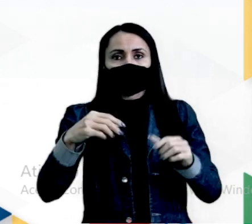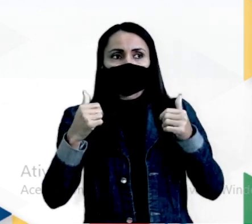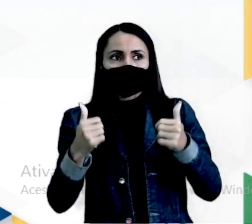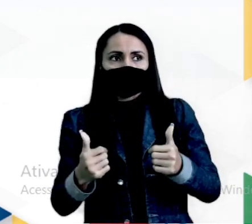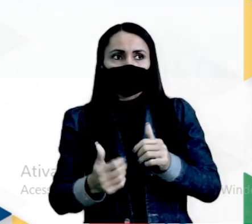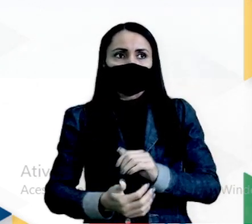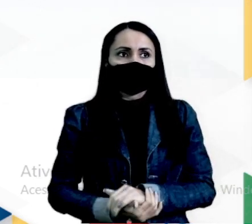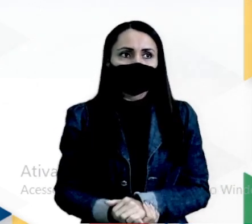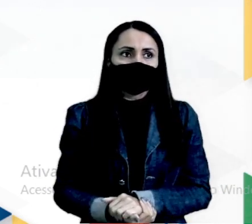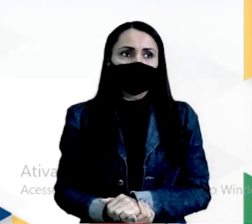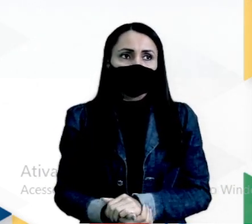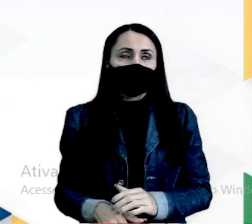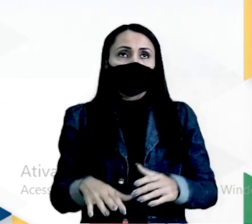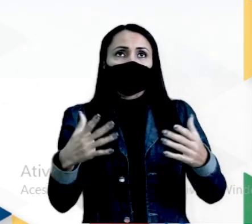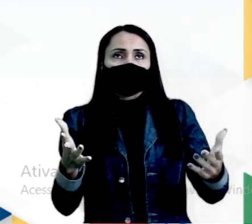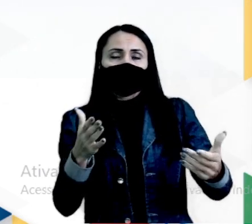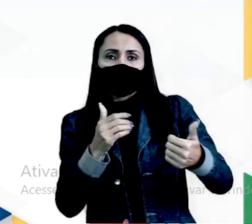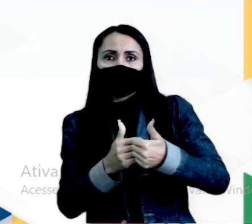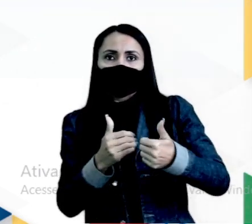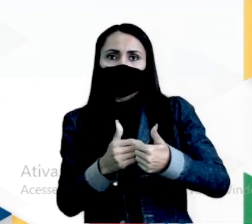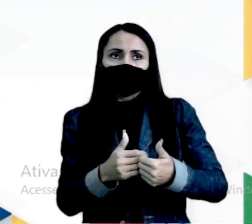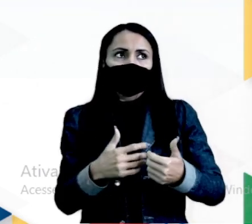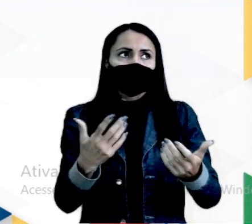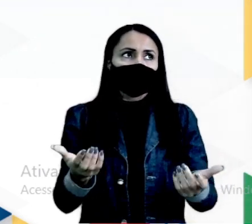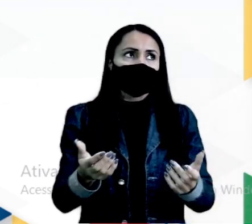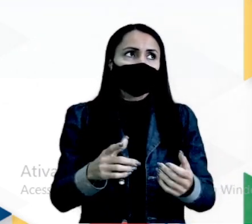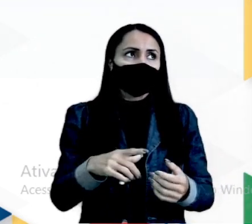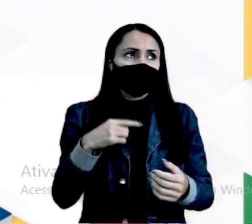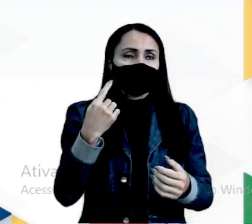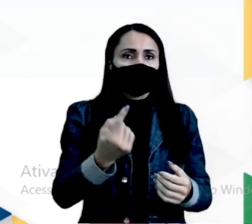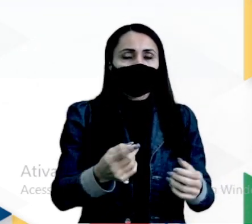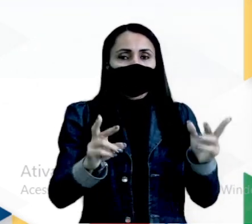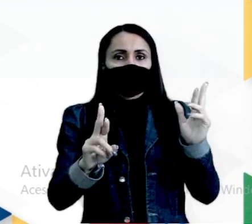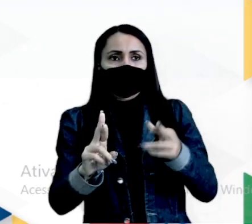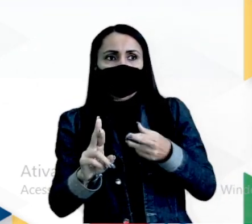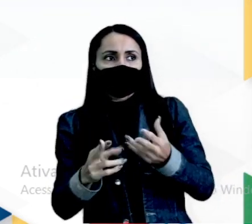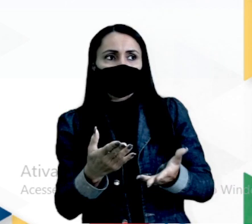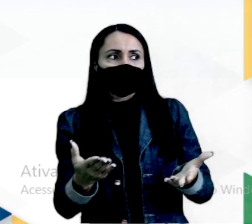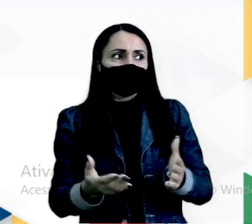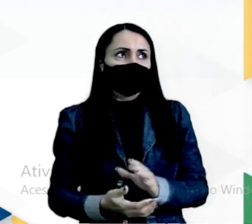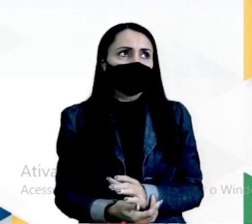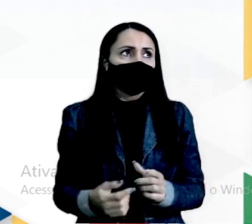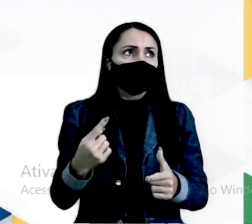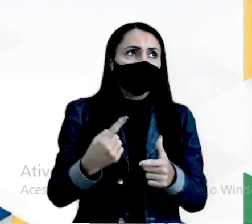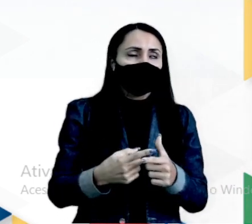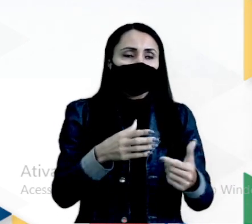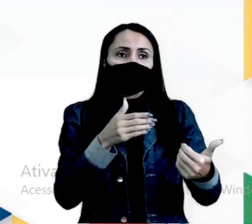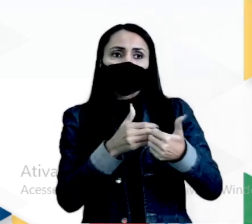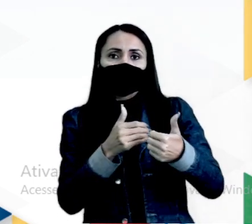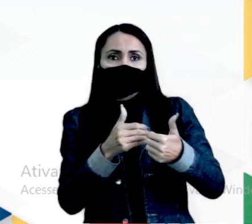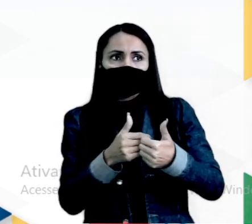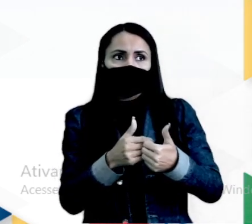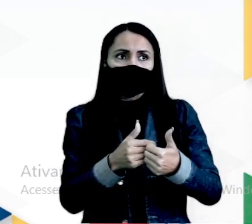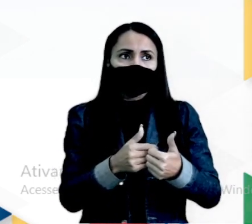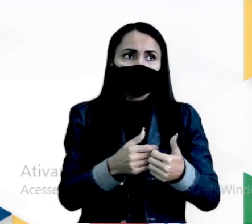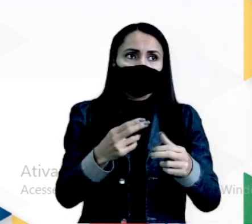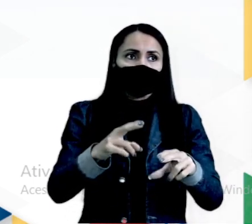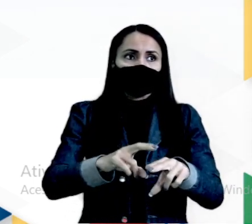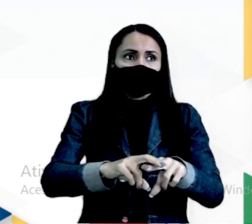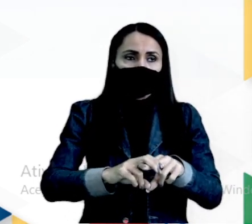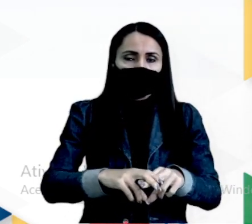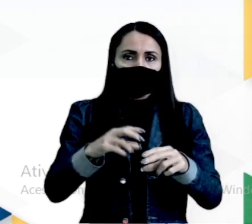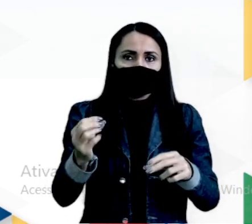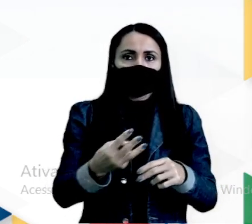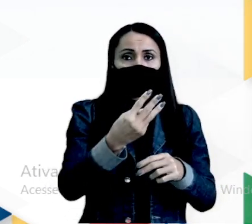Fechou? Qual é aproximadamente a medida do comprimento da circunferência dessa roda? Por que aproximado? Por causa do